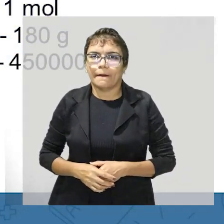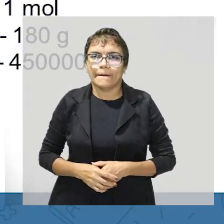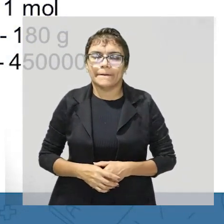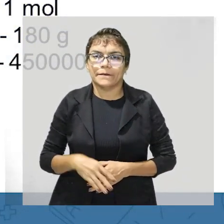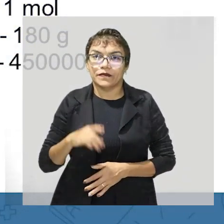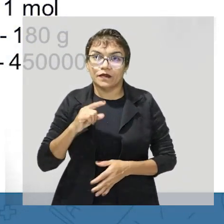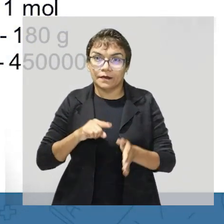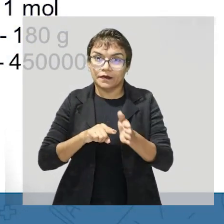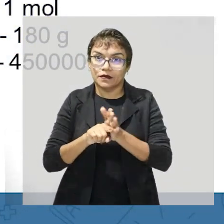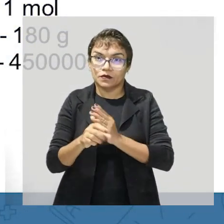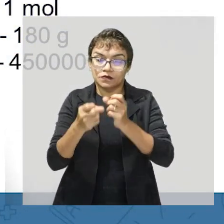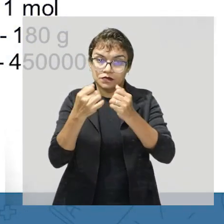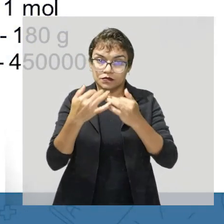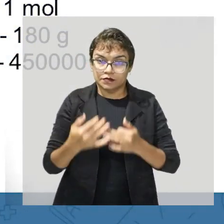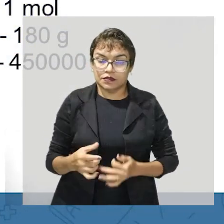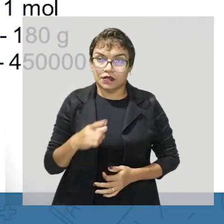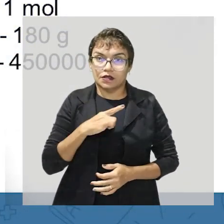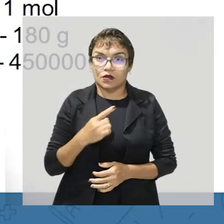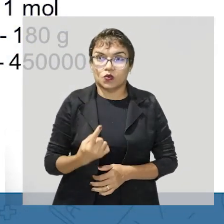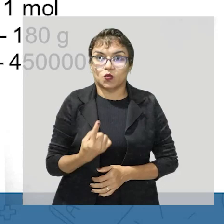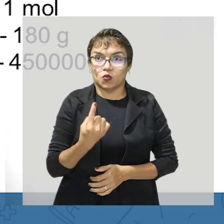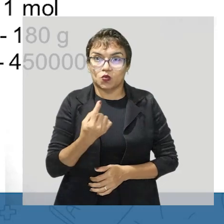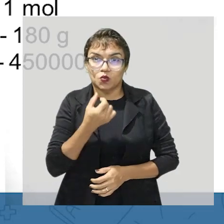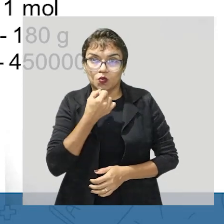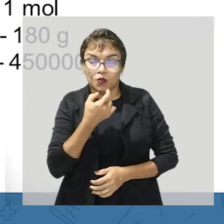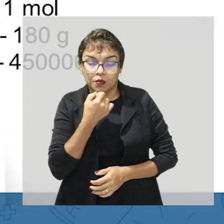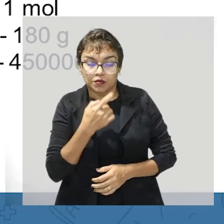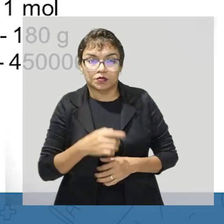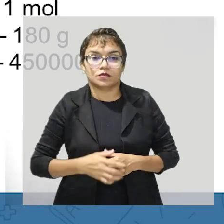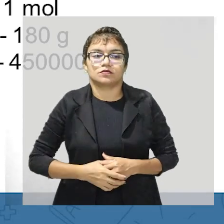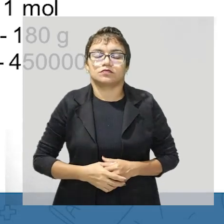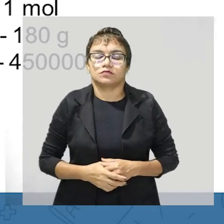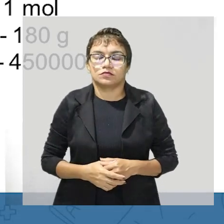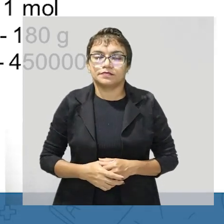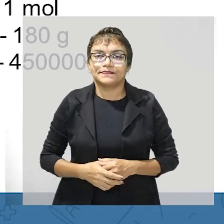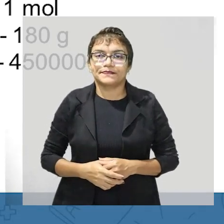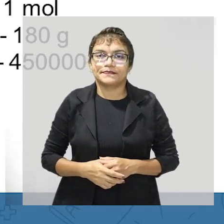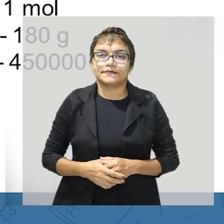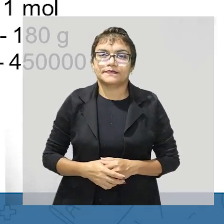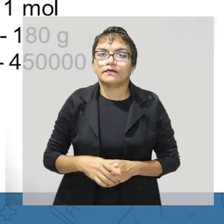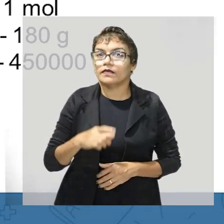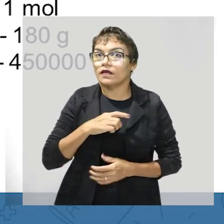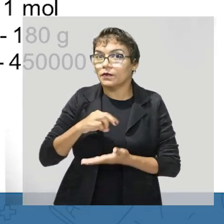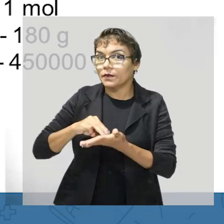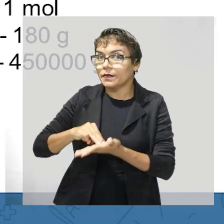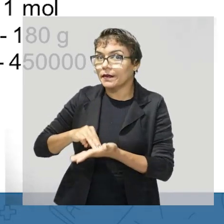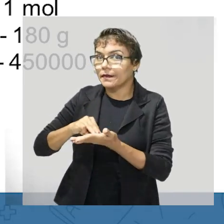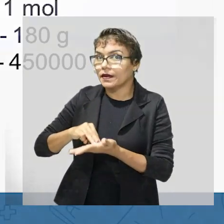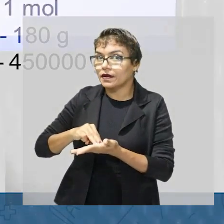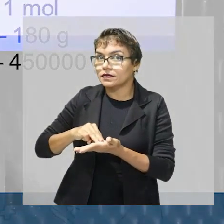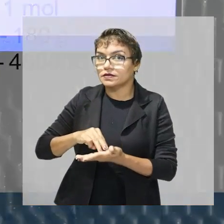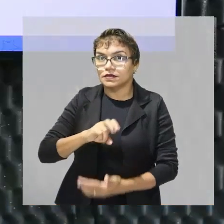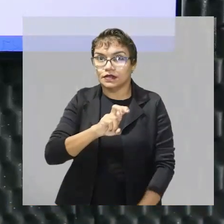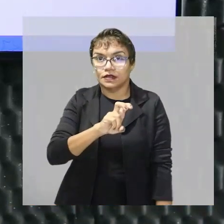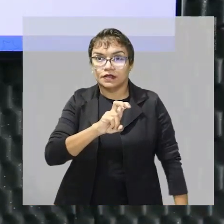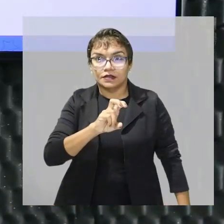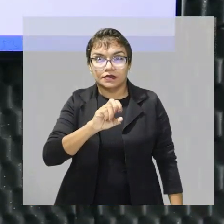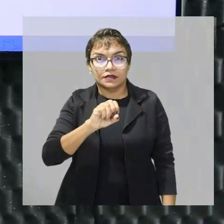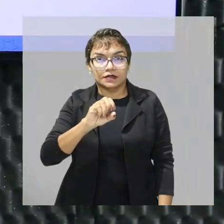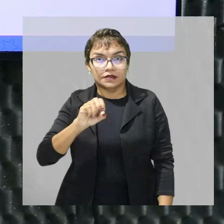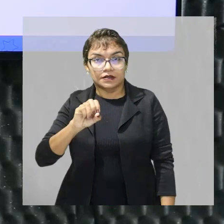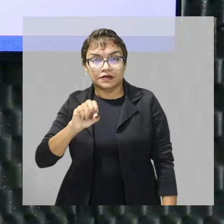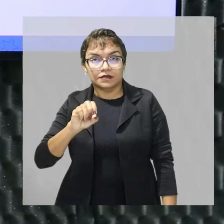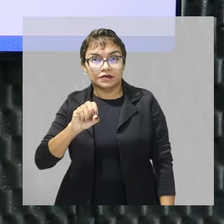que nós temos um comprimido desse medicamento. Esse comprimido tem uma massa de 500